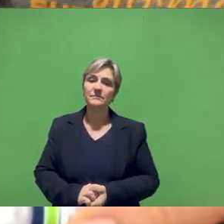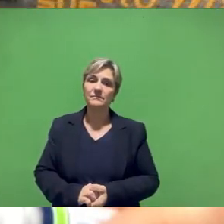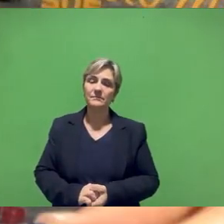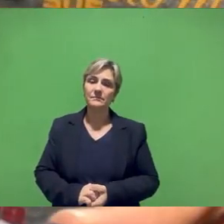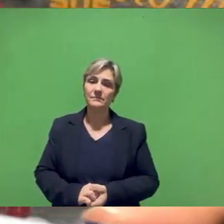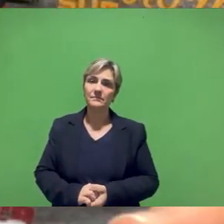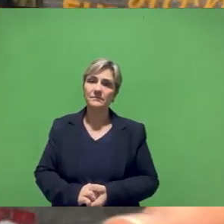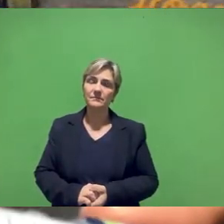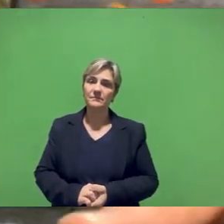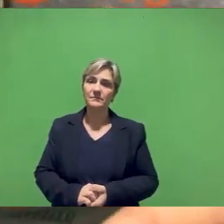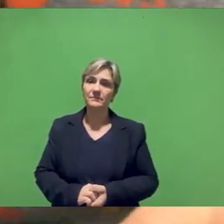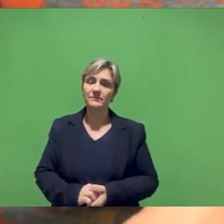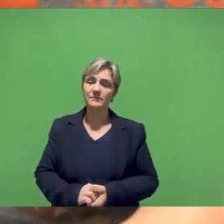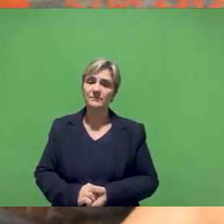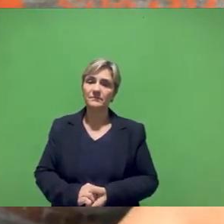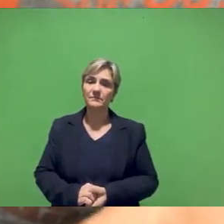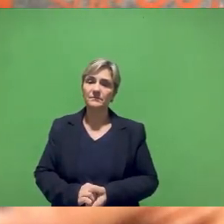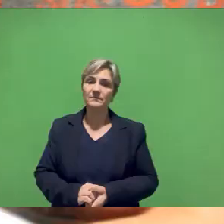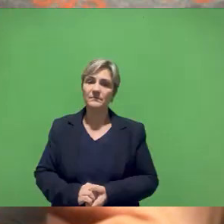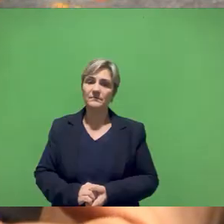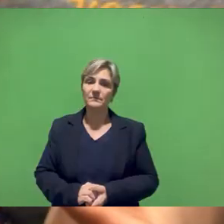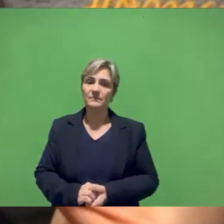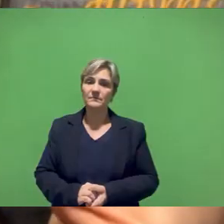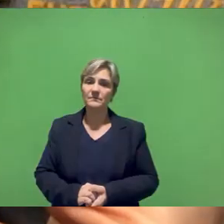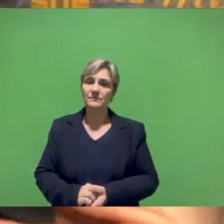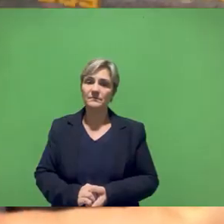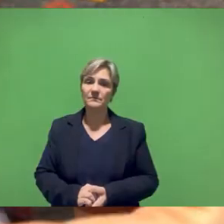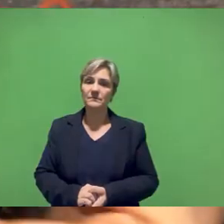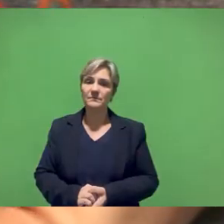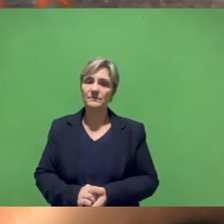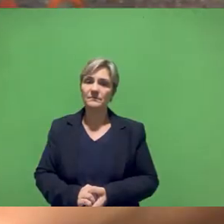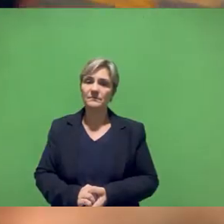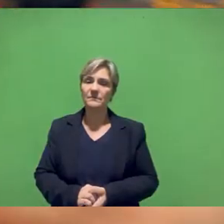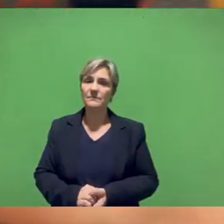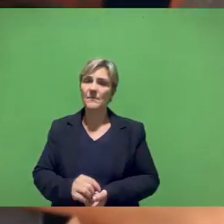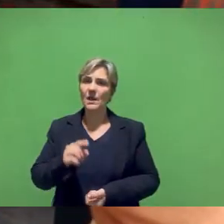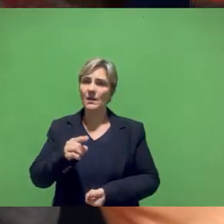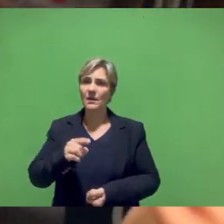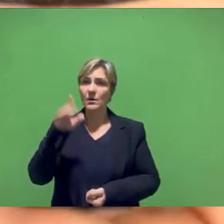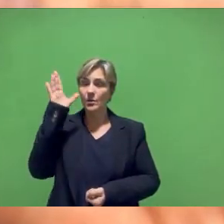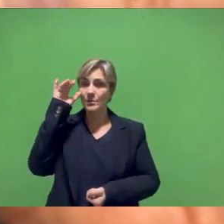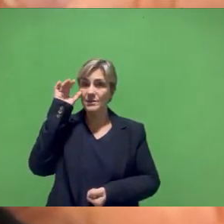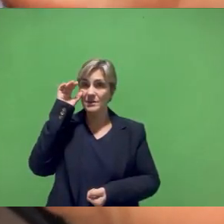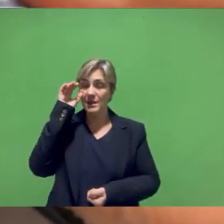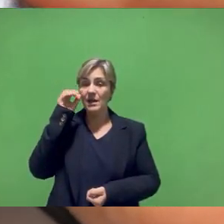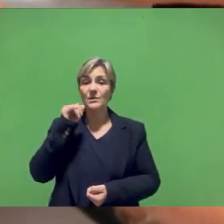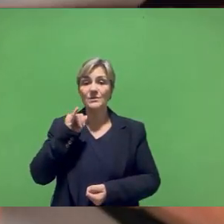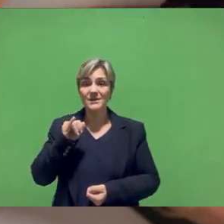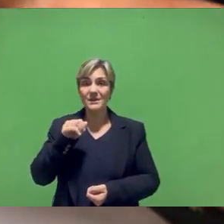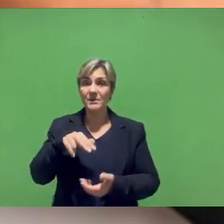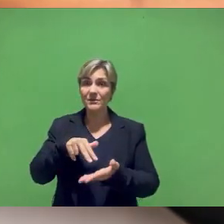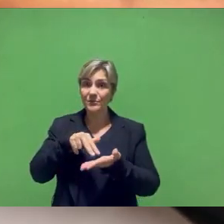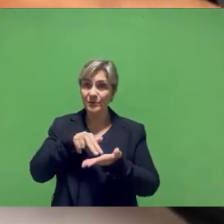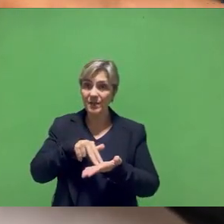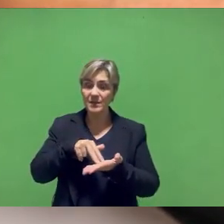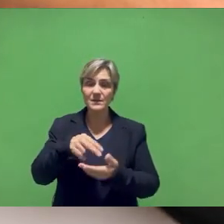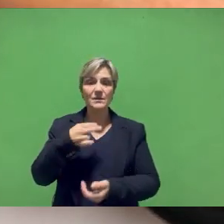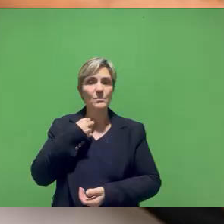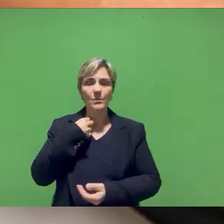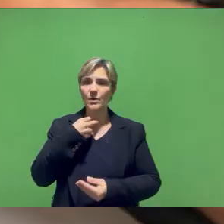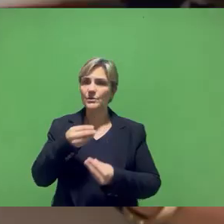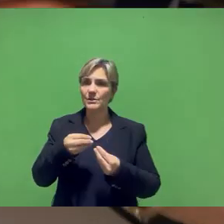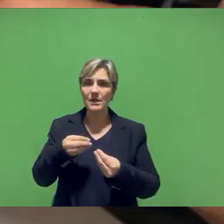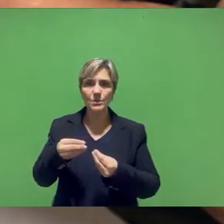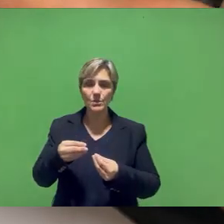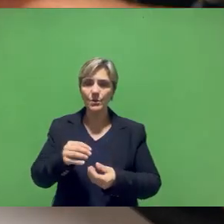eu ficar rosqueando vai soltar. E coloco aqui do lado, depois eu guardo, tá? Aqui eu verifico se realmente tá bem fixa, tá? Não pode